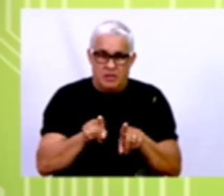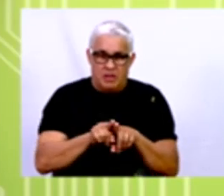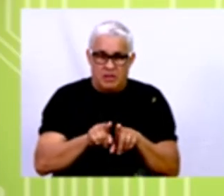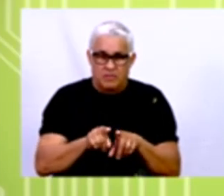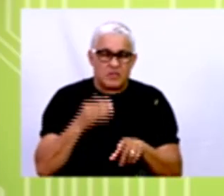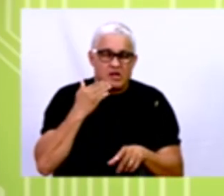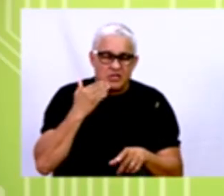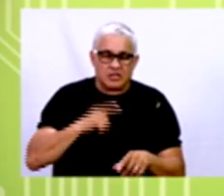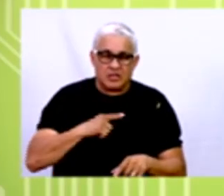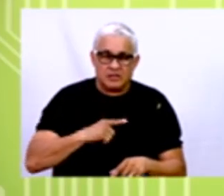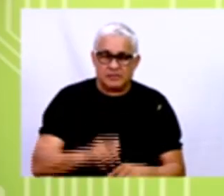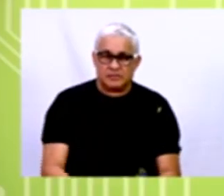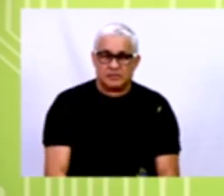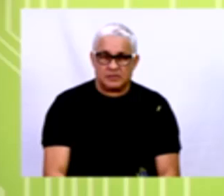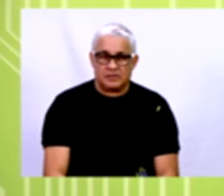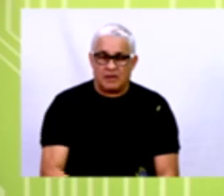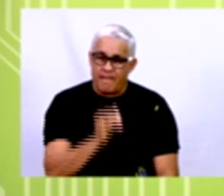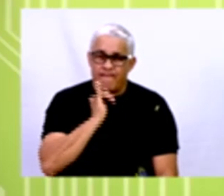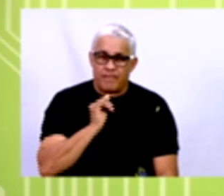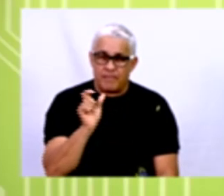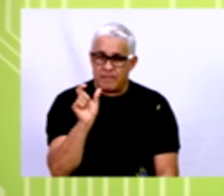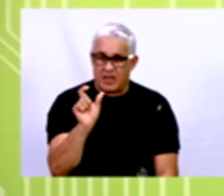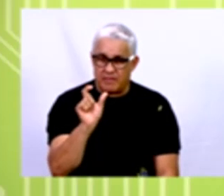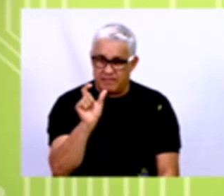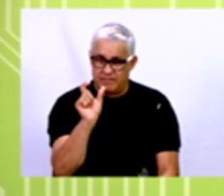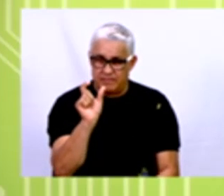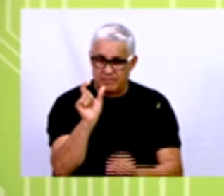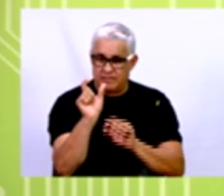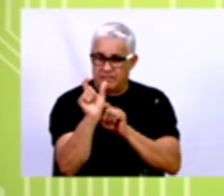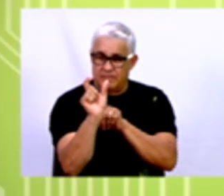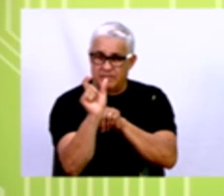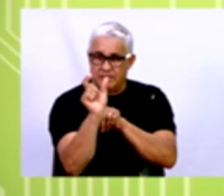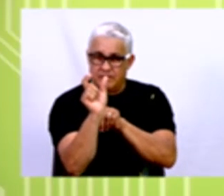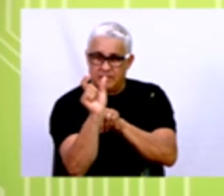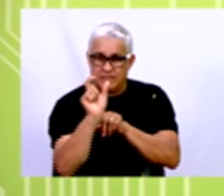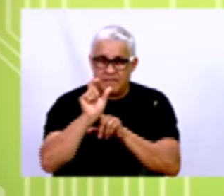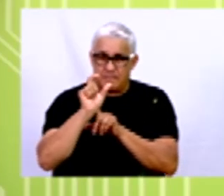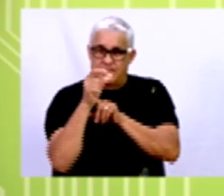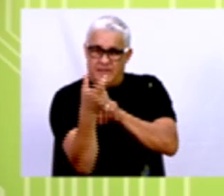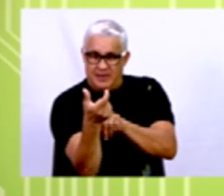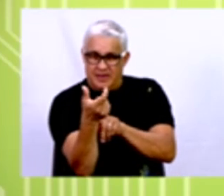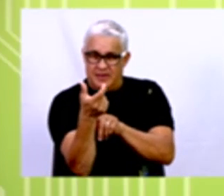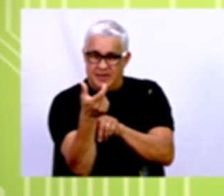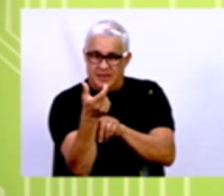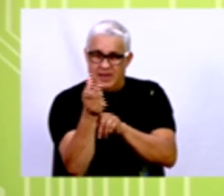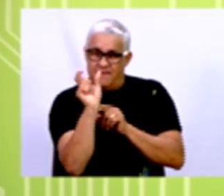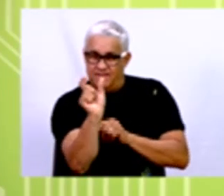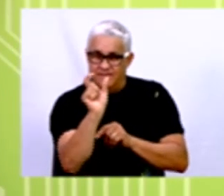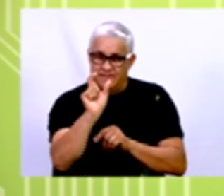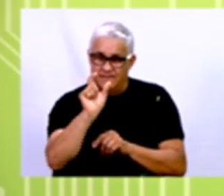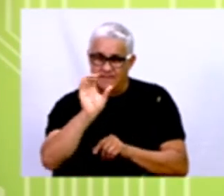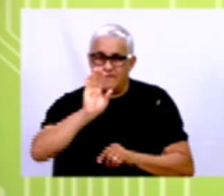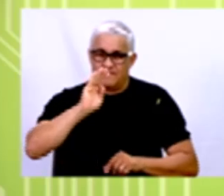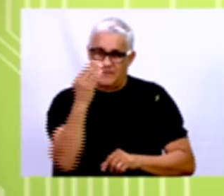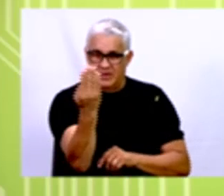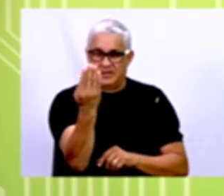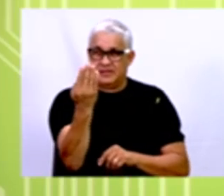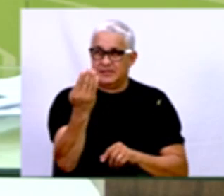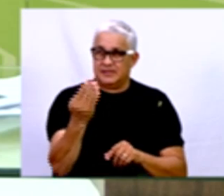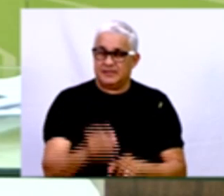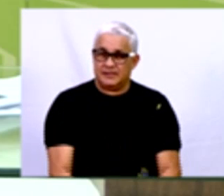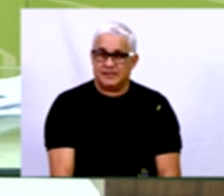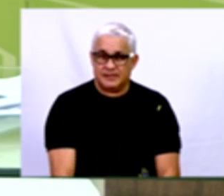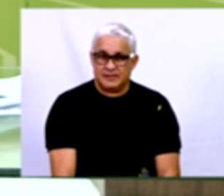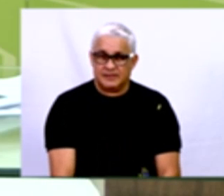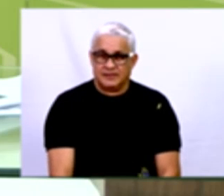imperfeição. Então, nesse caso, seria aquelas palavras falsas que você usa quando, na verdade, quer dizer uma outra coisa. Isso,